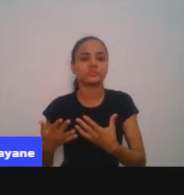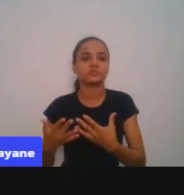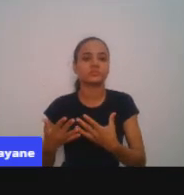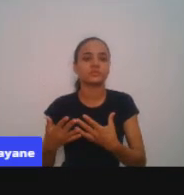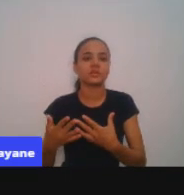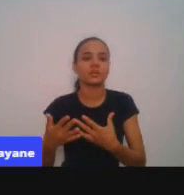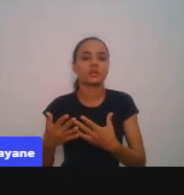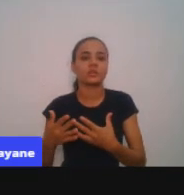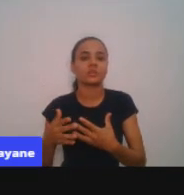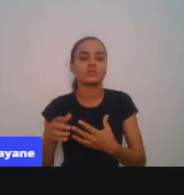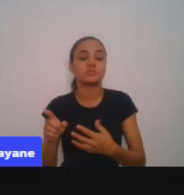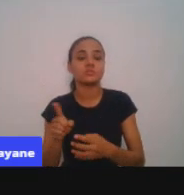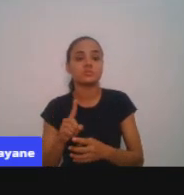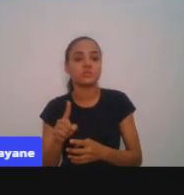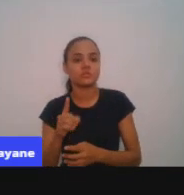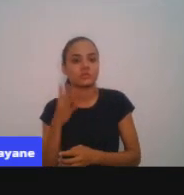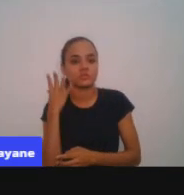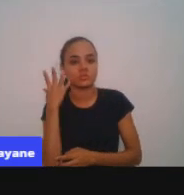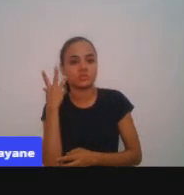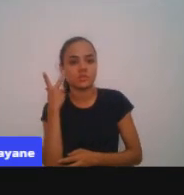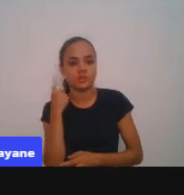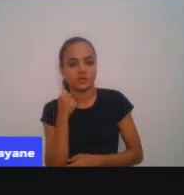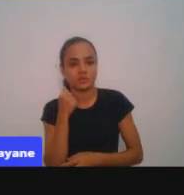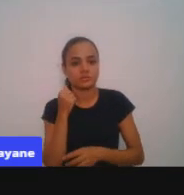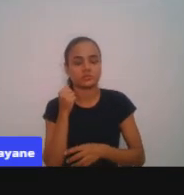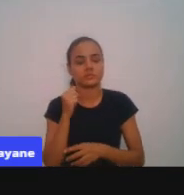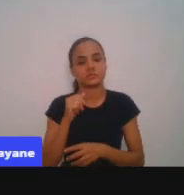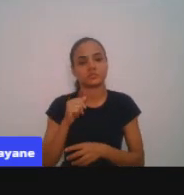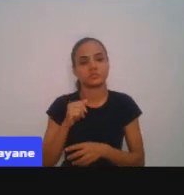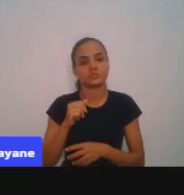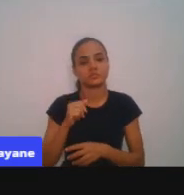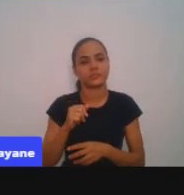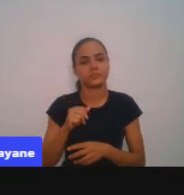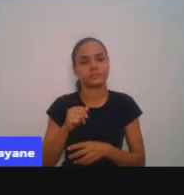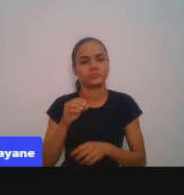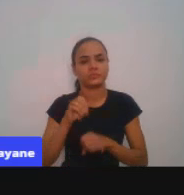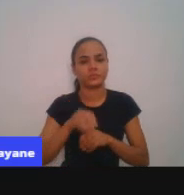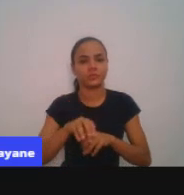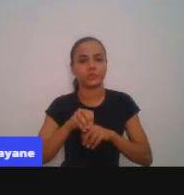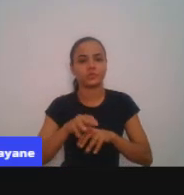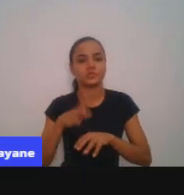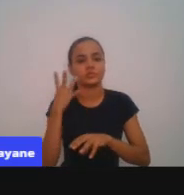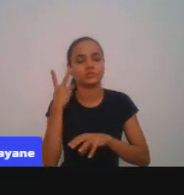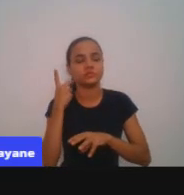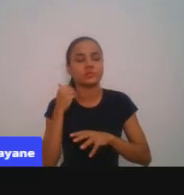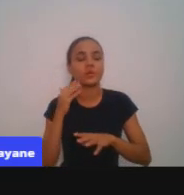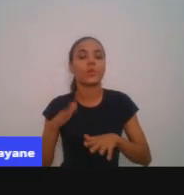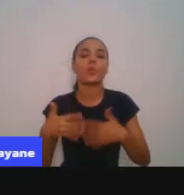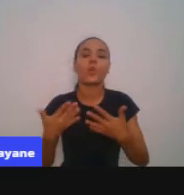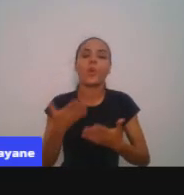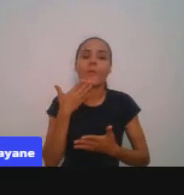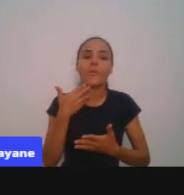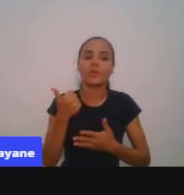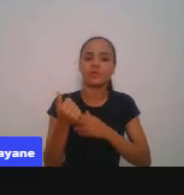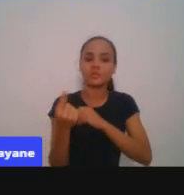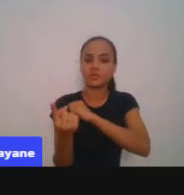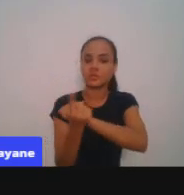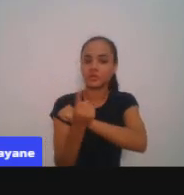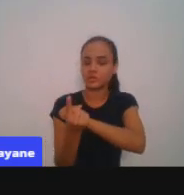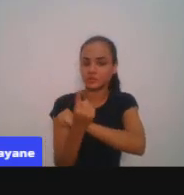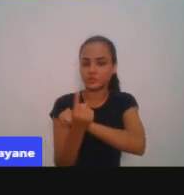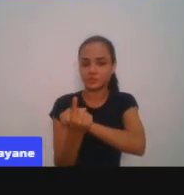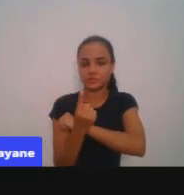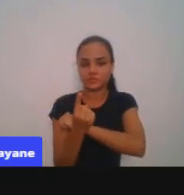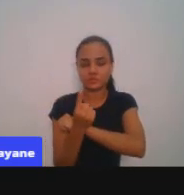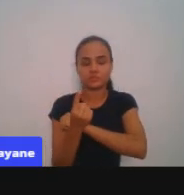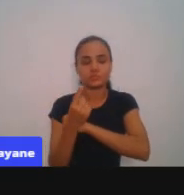casa, e diante disso, o que nós podemos fazer, né? Qual a melhor forma de atender essa criança? Então, elaboração de